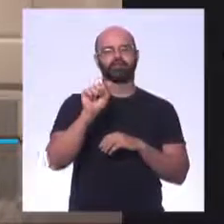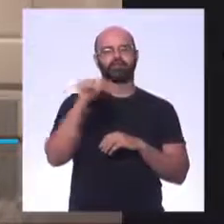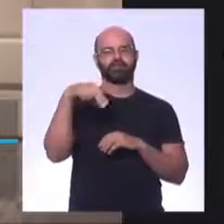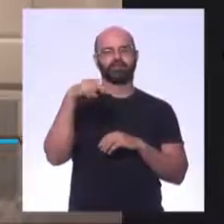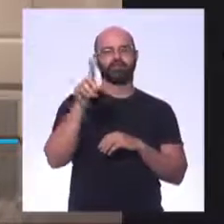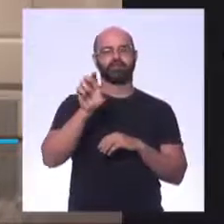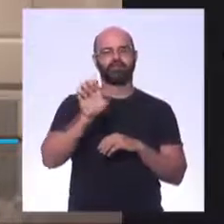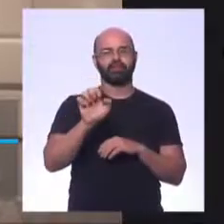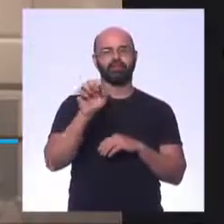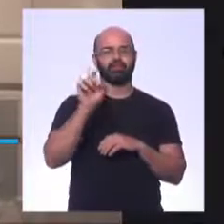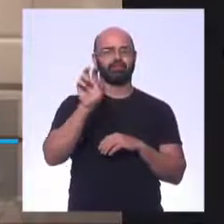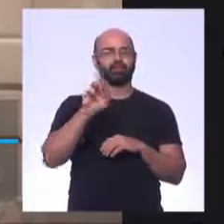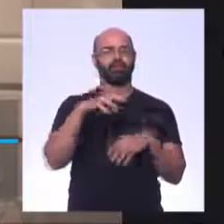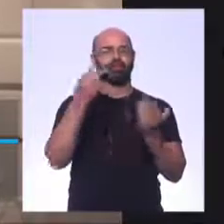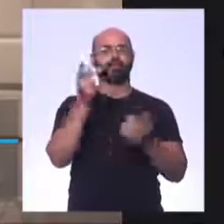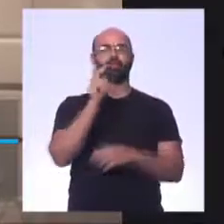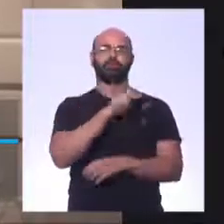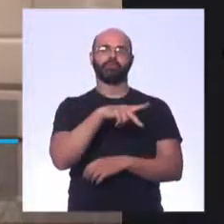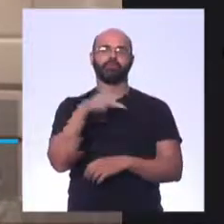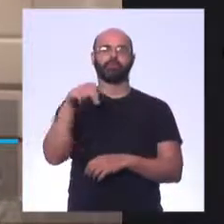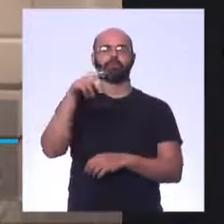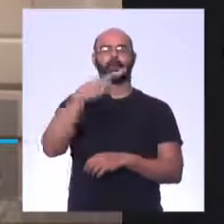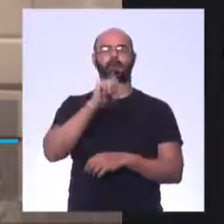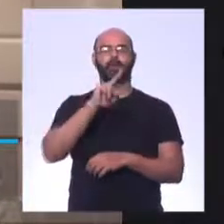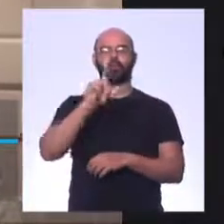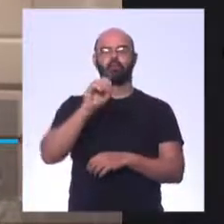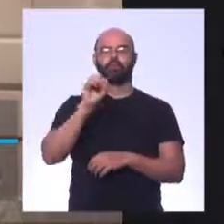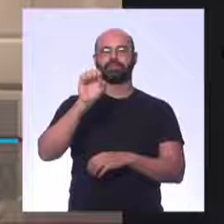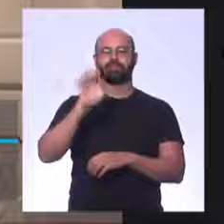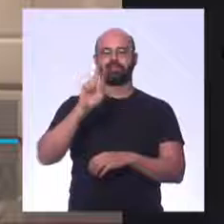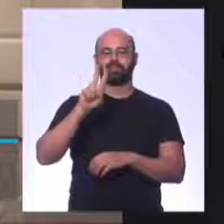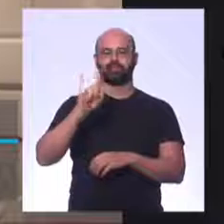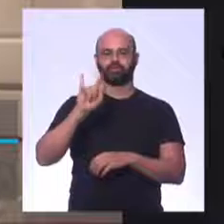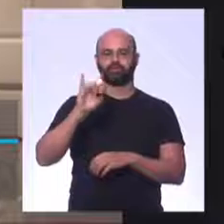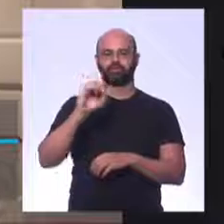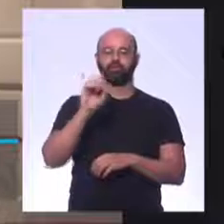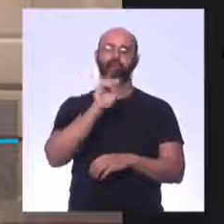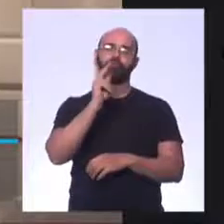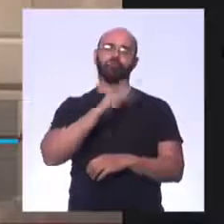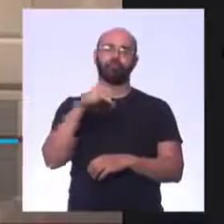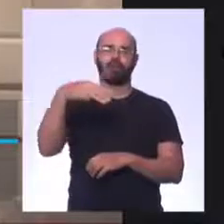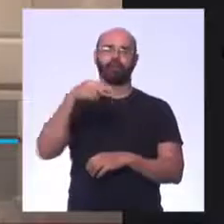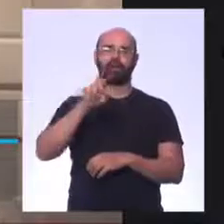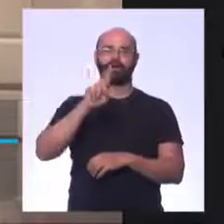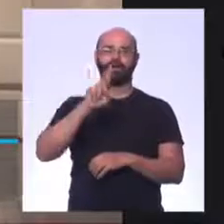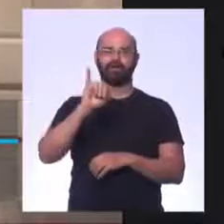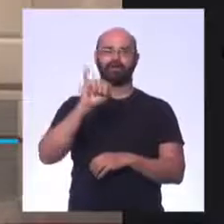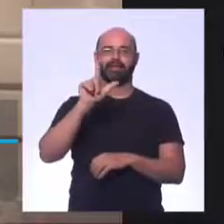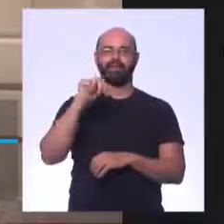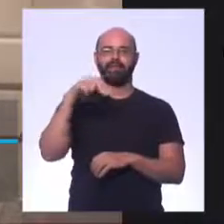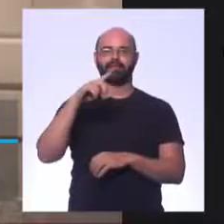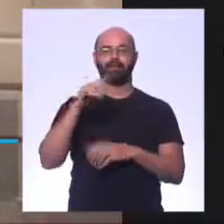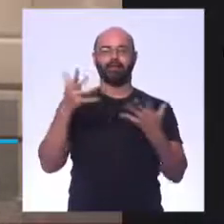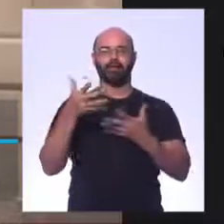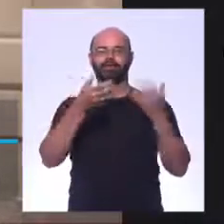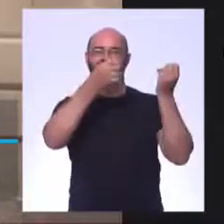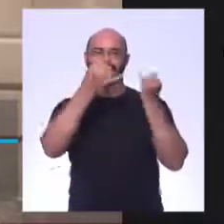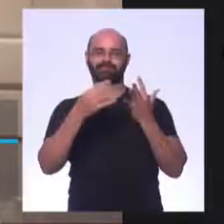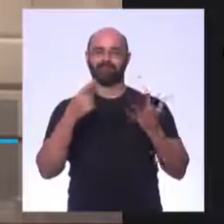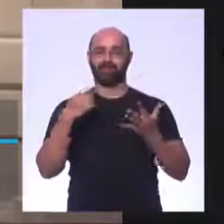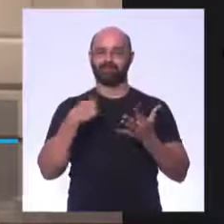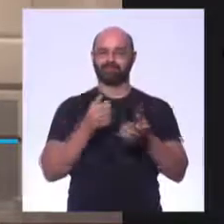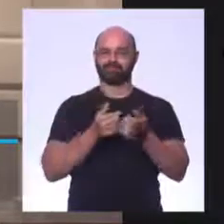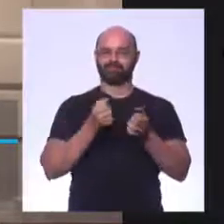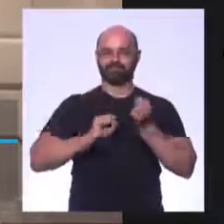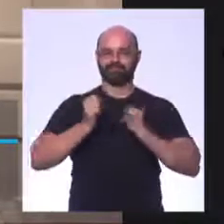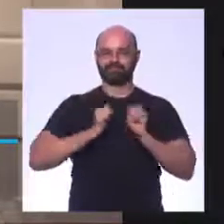Paulo Sérgio e professora Marilanda, vão estar falando aqui no dia de hoje. Bom, eu já estou ansiosa para colocar a